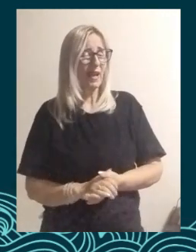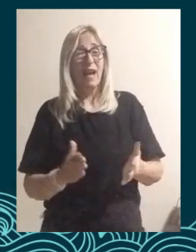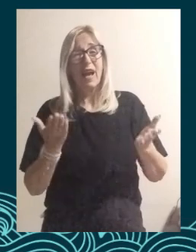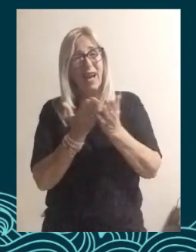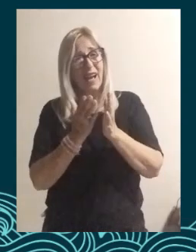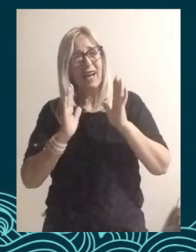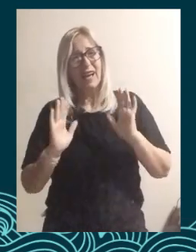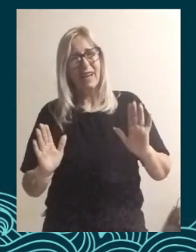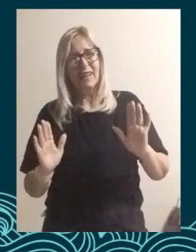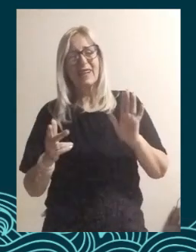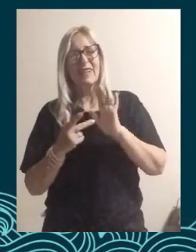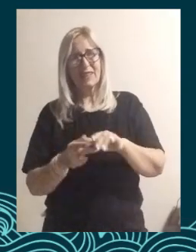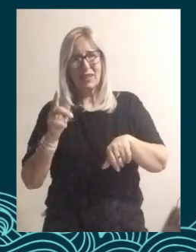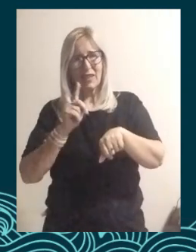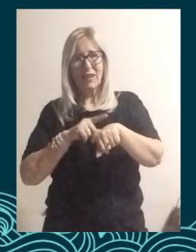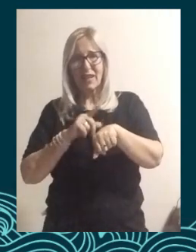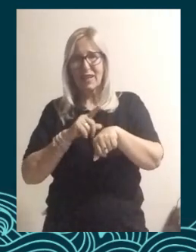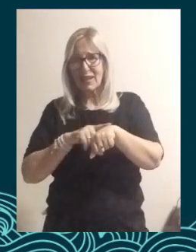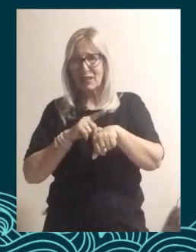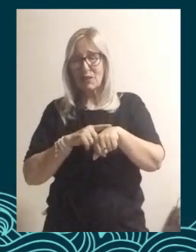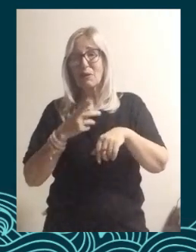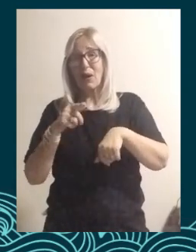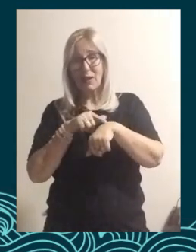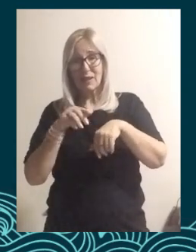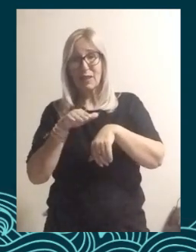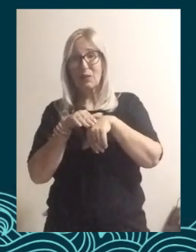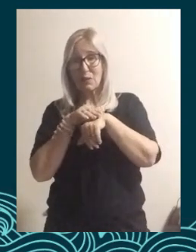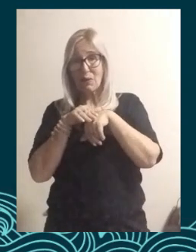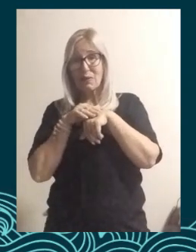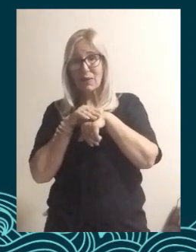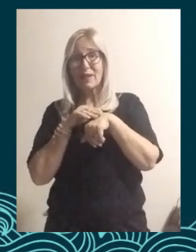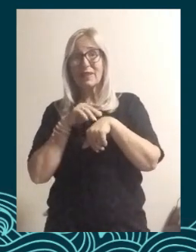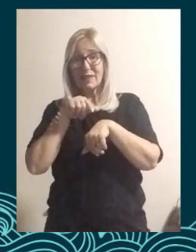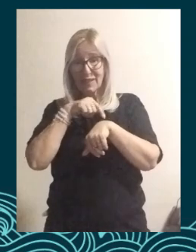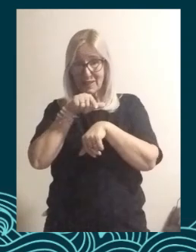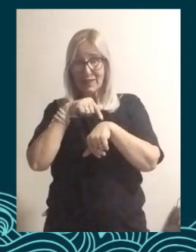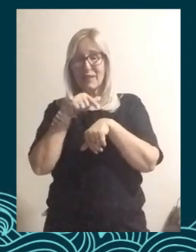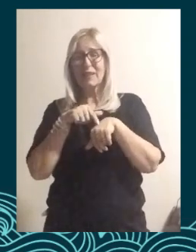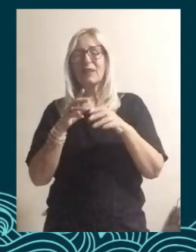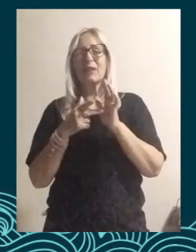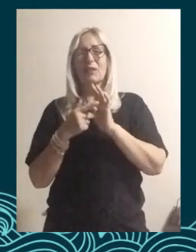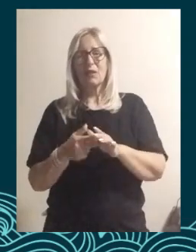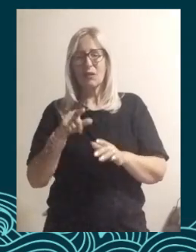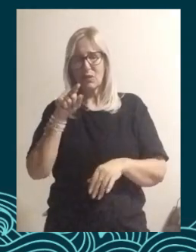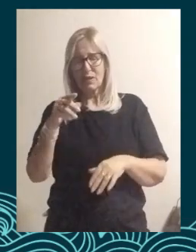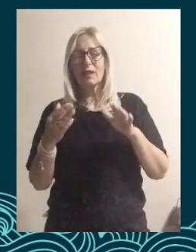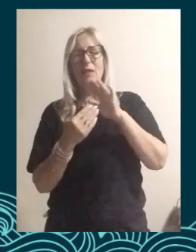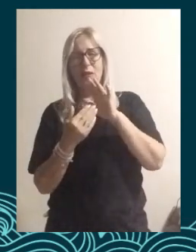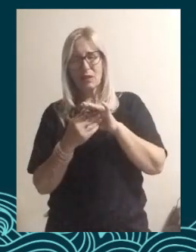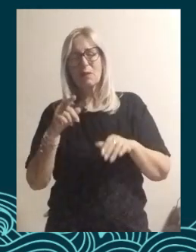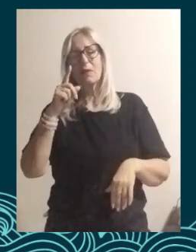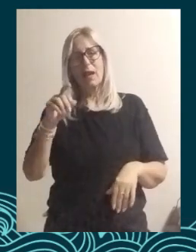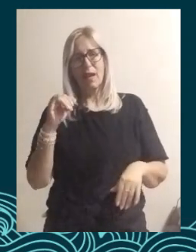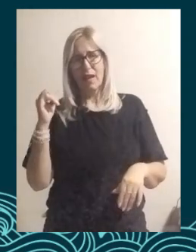passa. Inclusive, essa nossa entrevista também vai passar, já deu 1 hora que estamos aqui. E a gente sabe que o